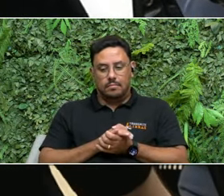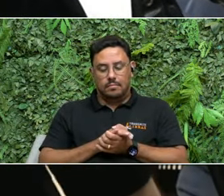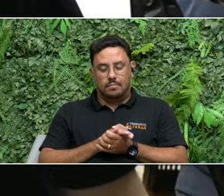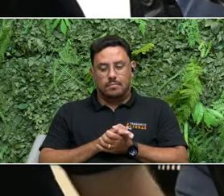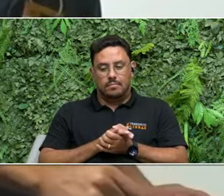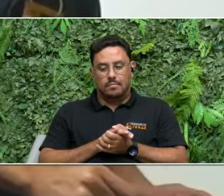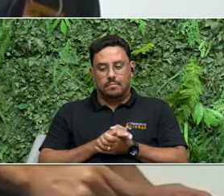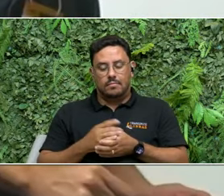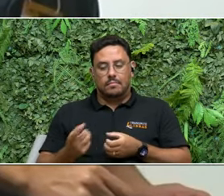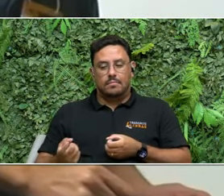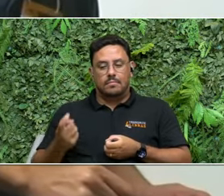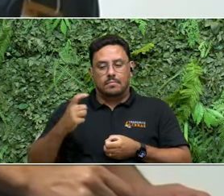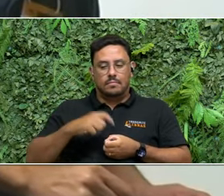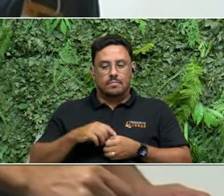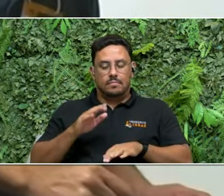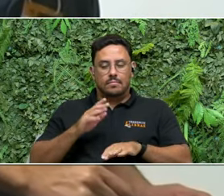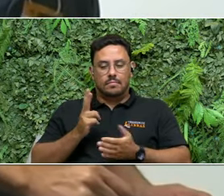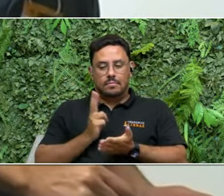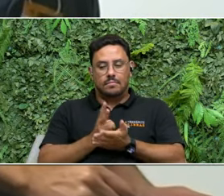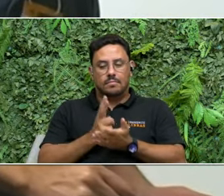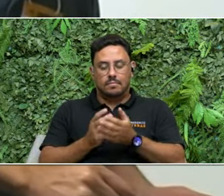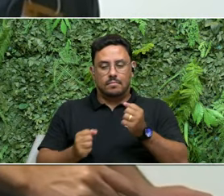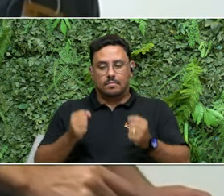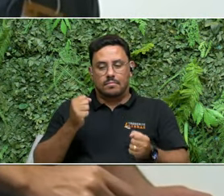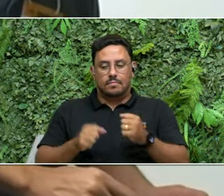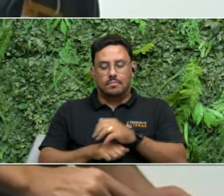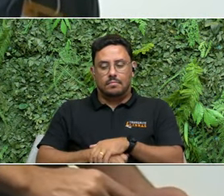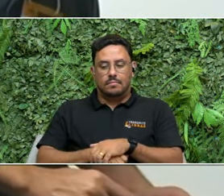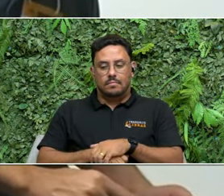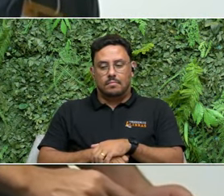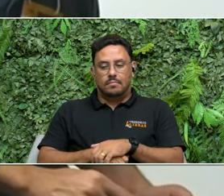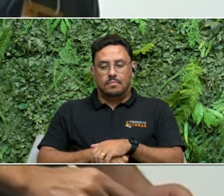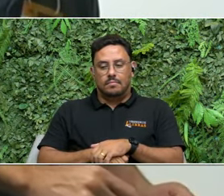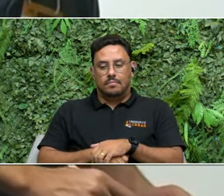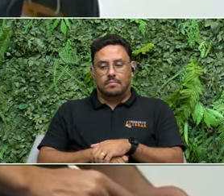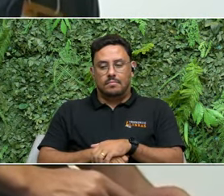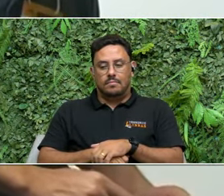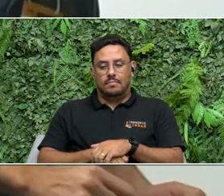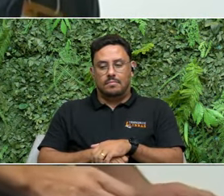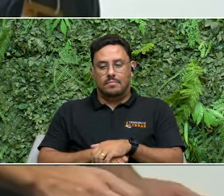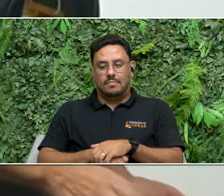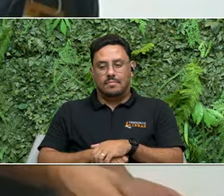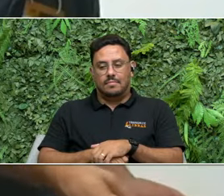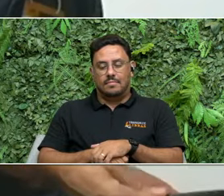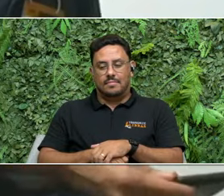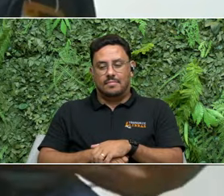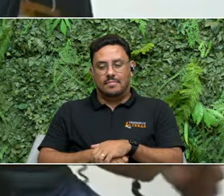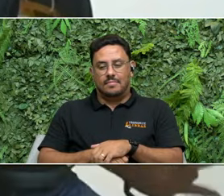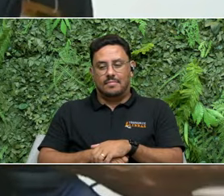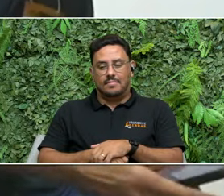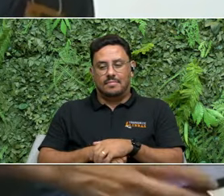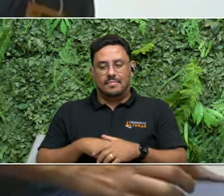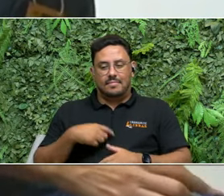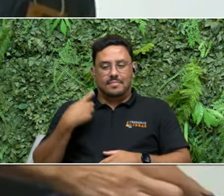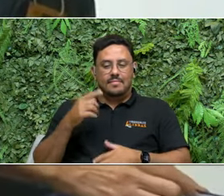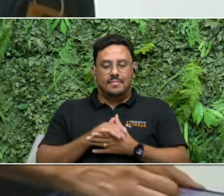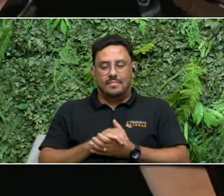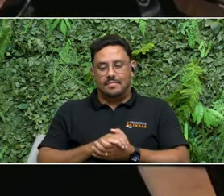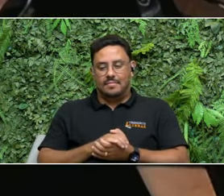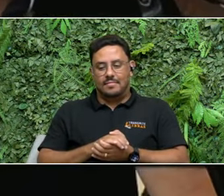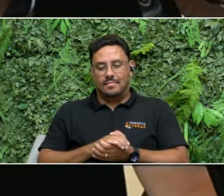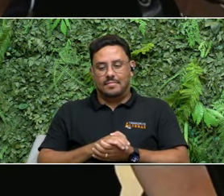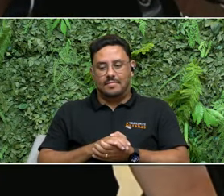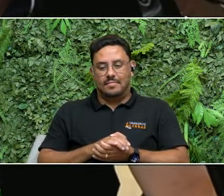vocês vão voltar no mesmo carro não você tá louco você tá louco não não é tá